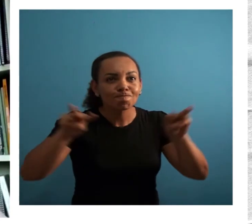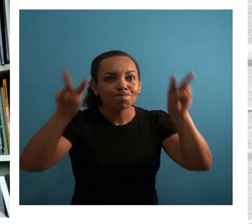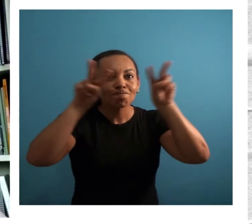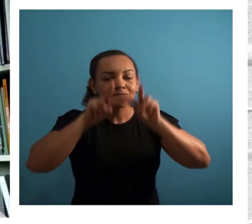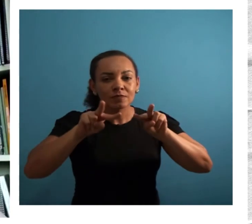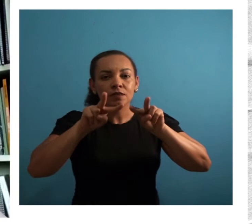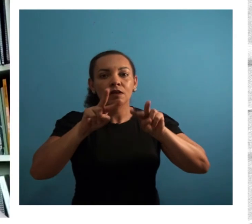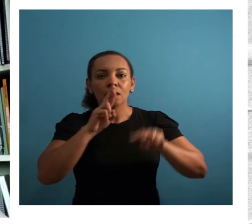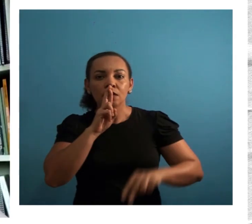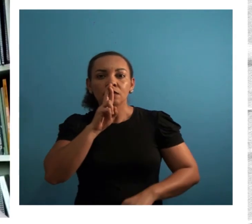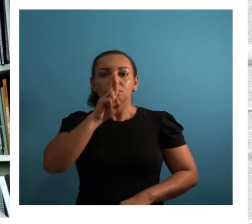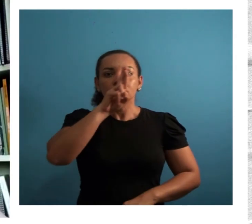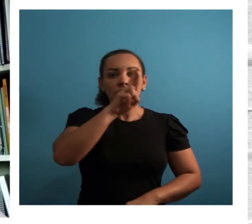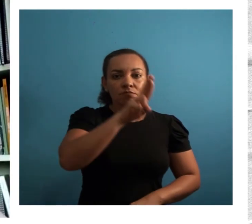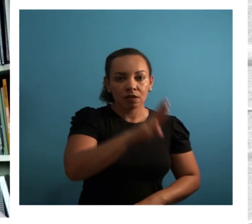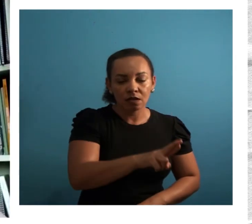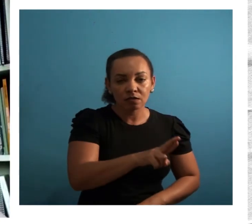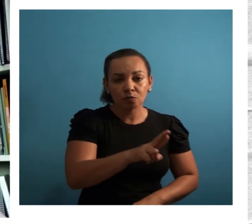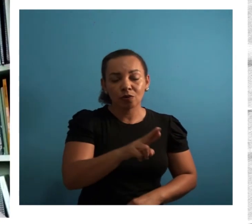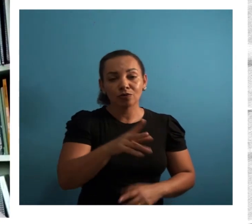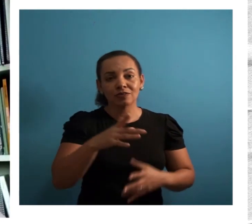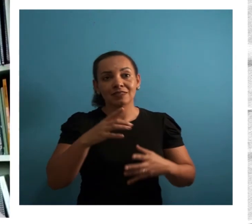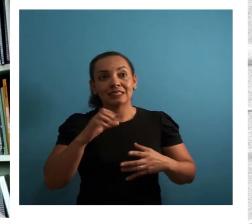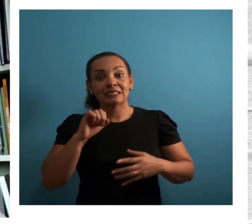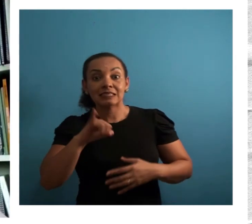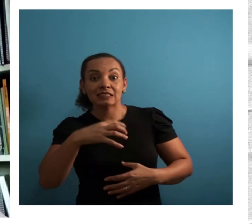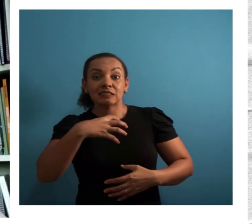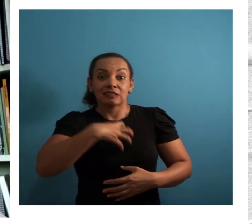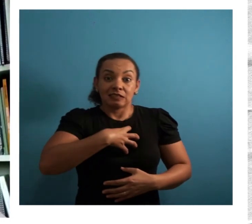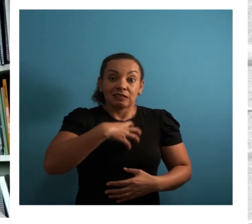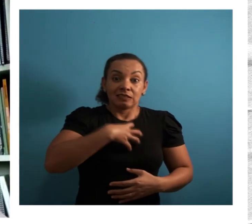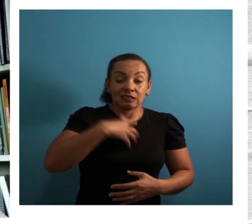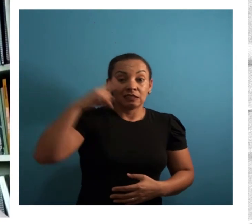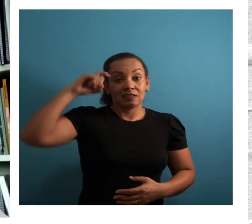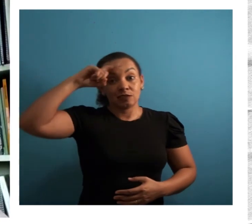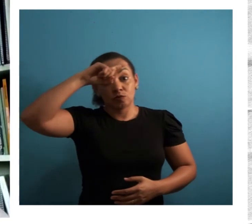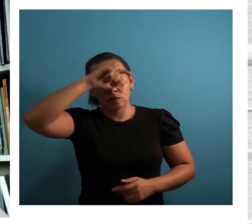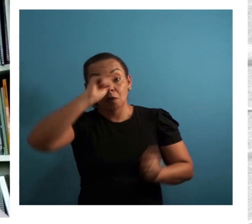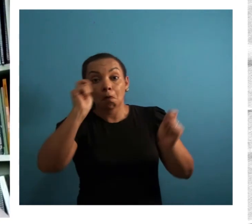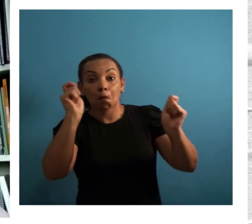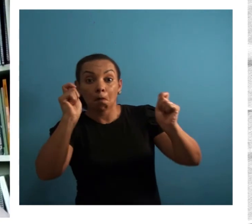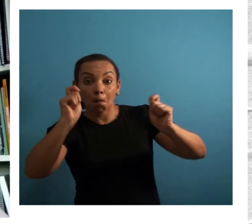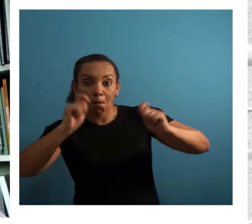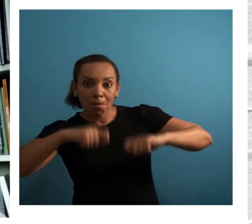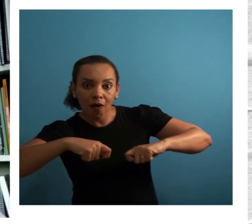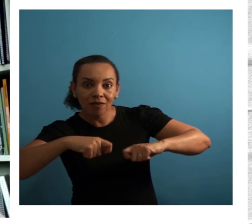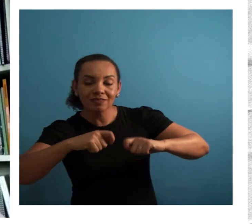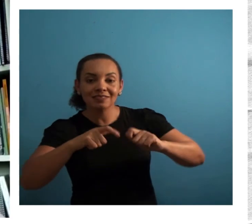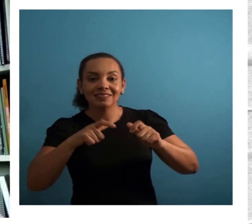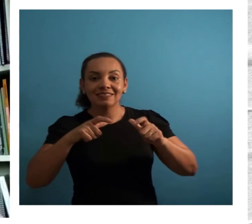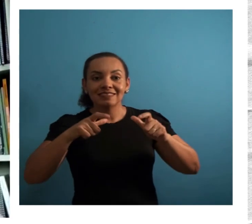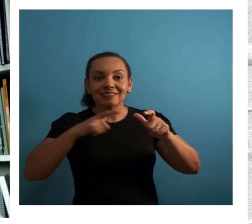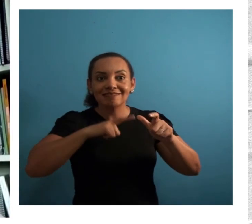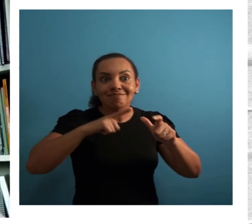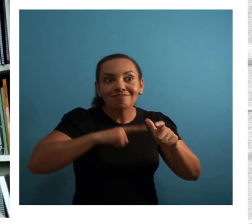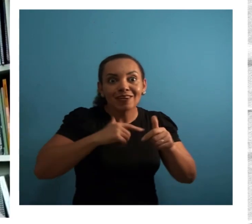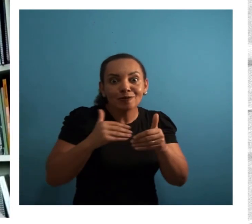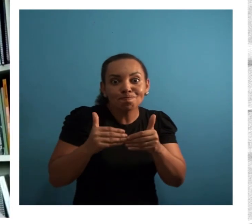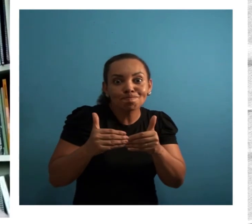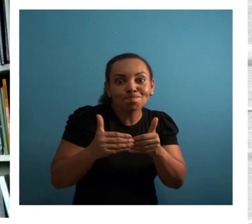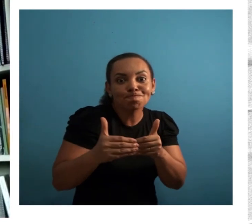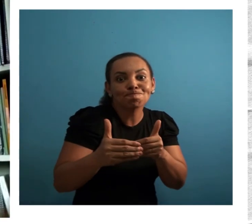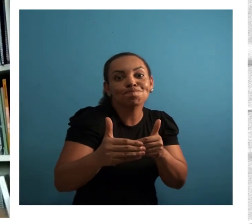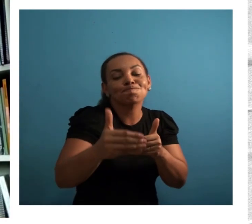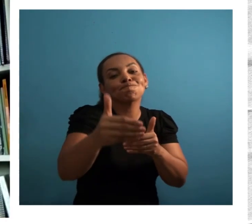uma saída que olá seja difícil mas ela tem a natureza de ser duradoura